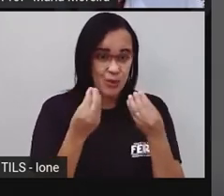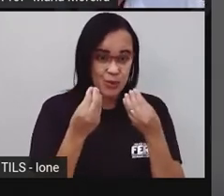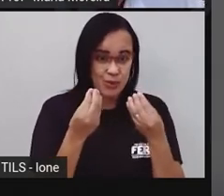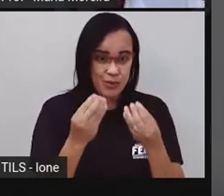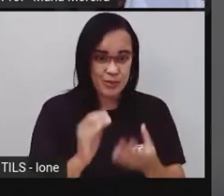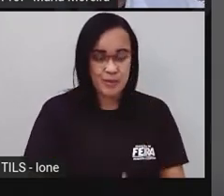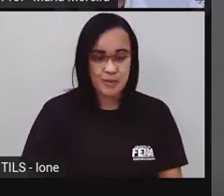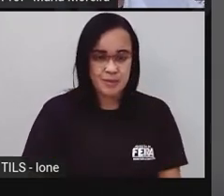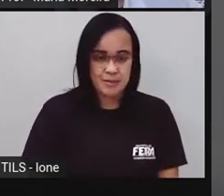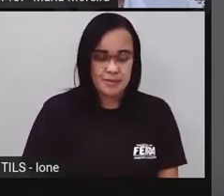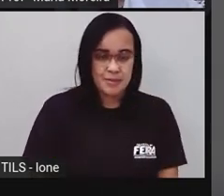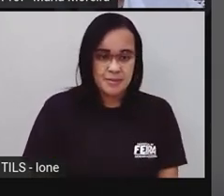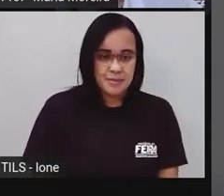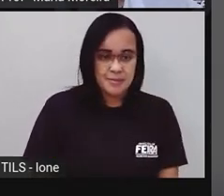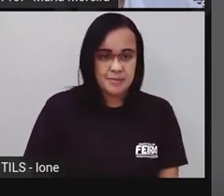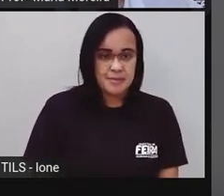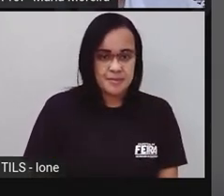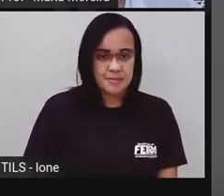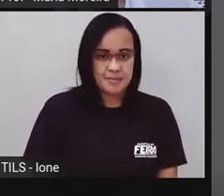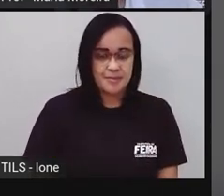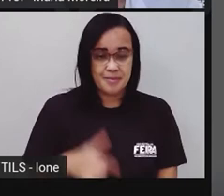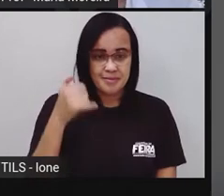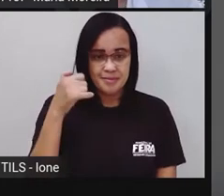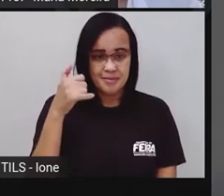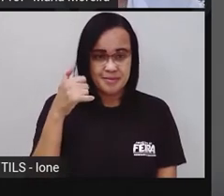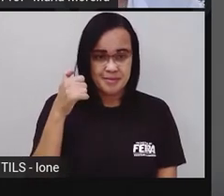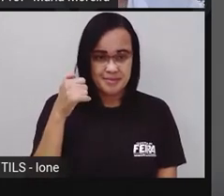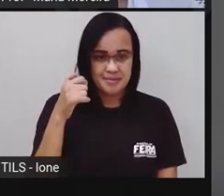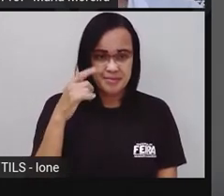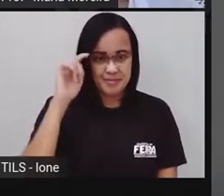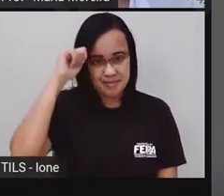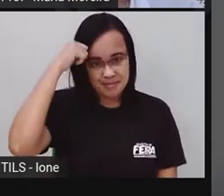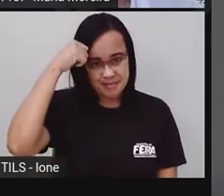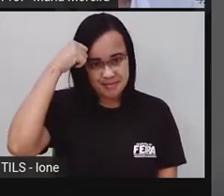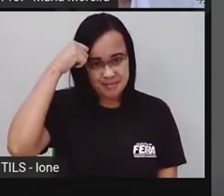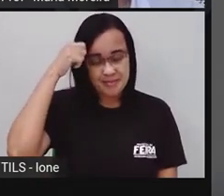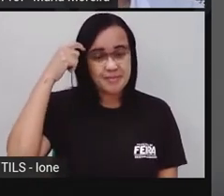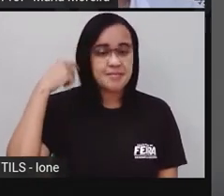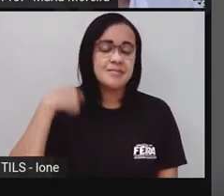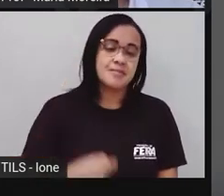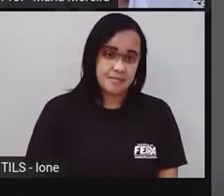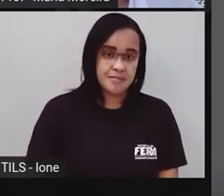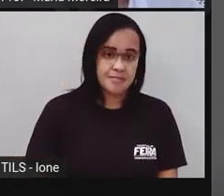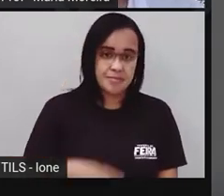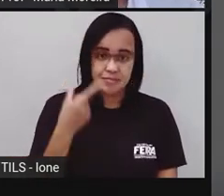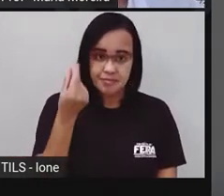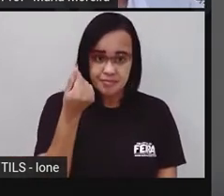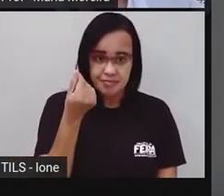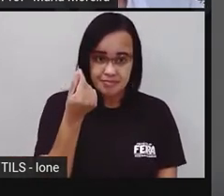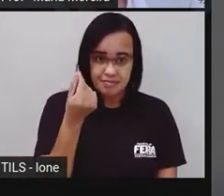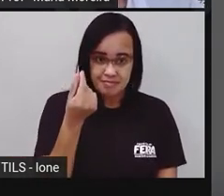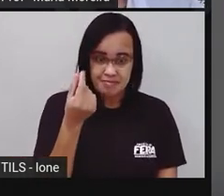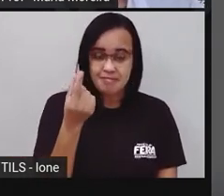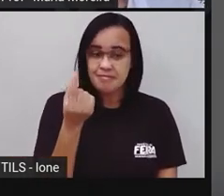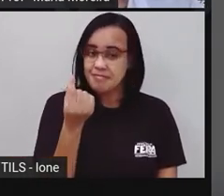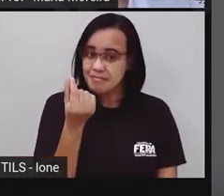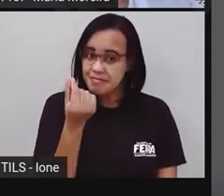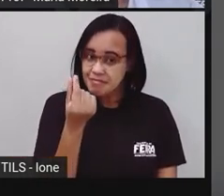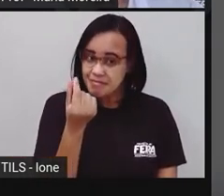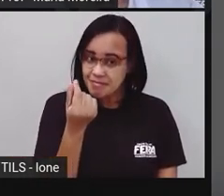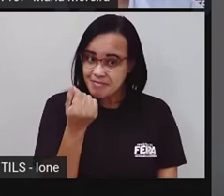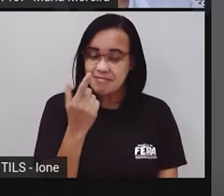aqui né a canetinha preta para vocês então gente já tem aqui as cédulas certo Bom